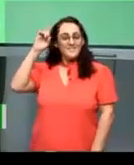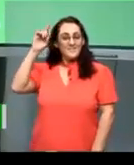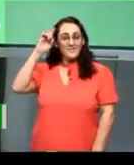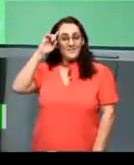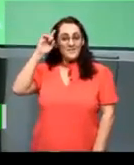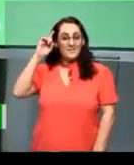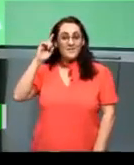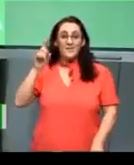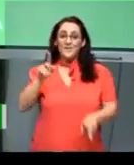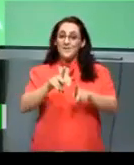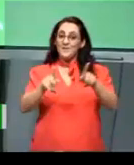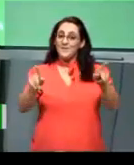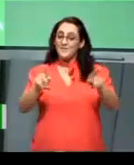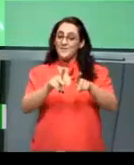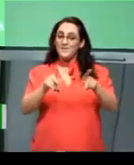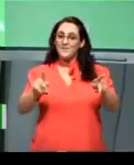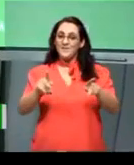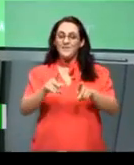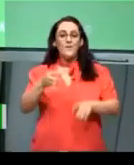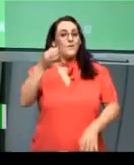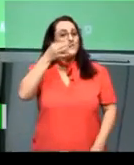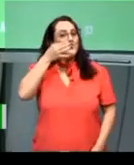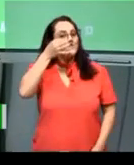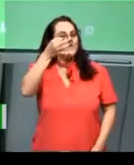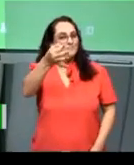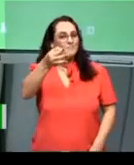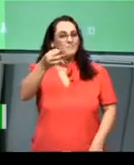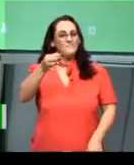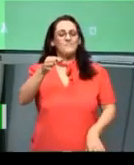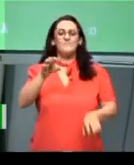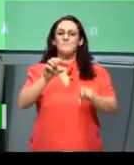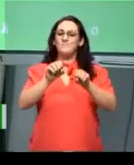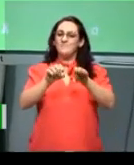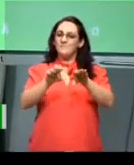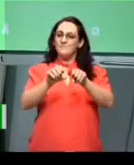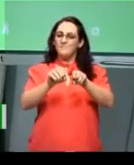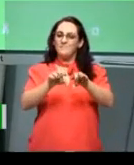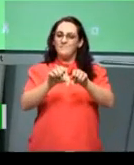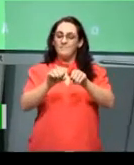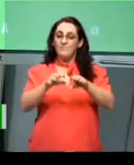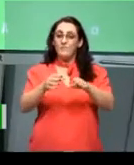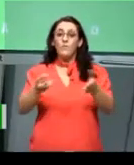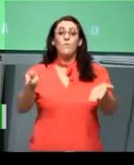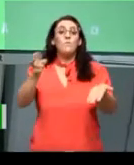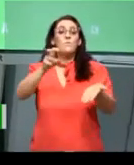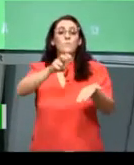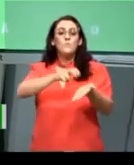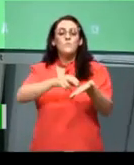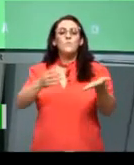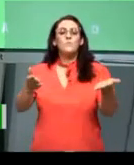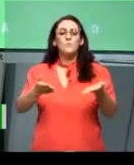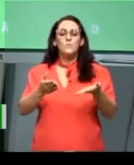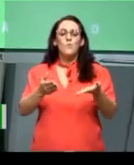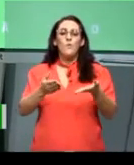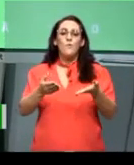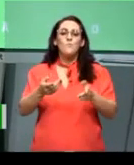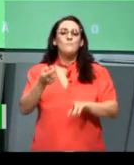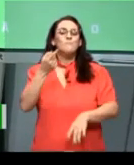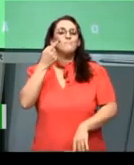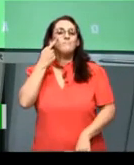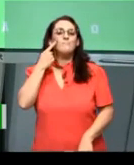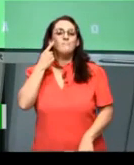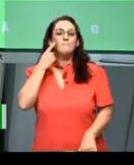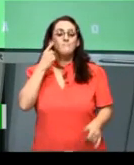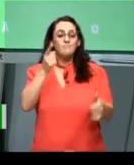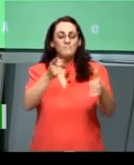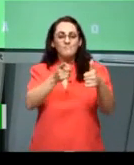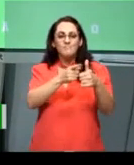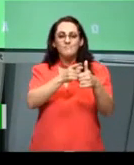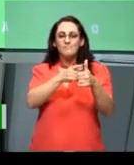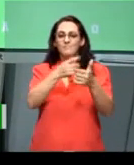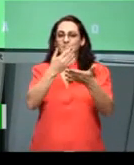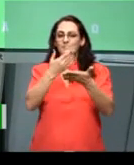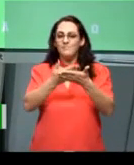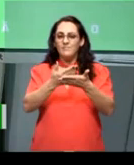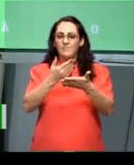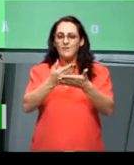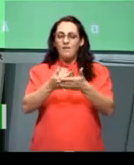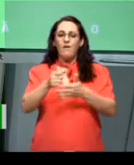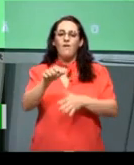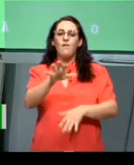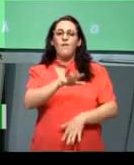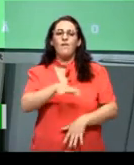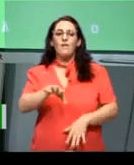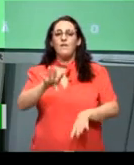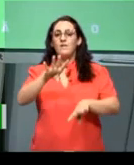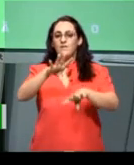os professores do programa Se Liga na Educação. Na manhã de hoje, nós assistimos às primeiras aulas da área